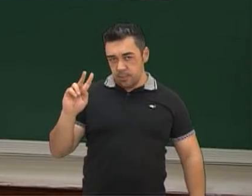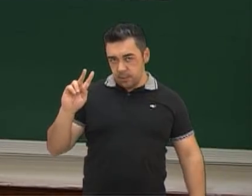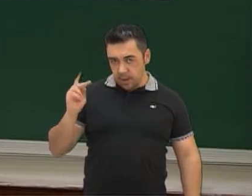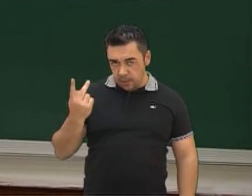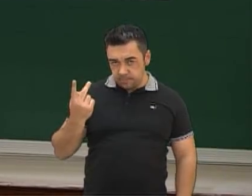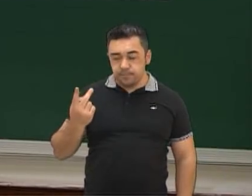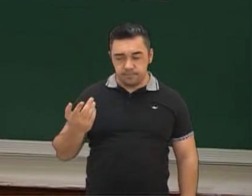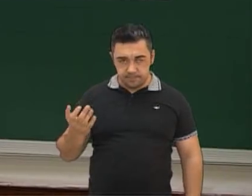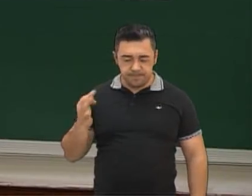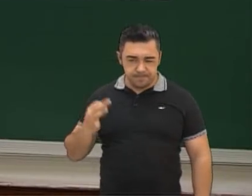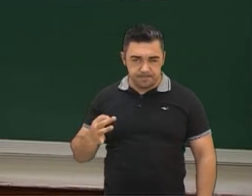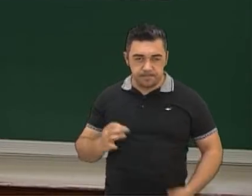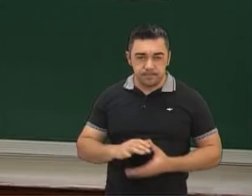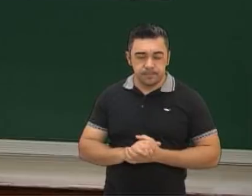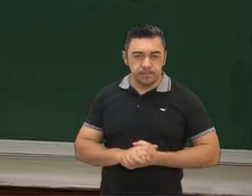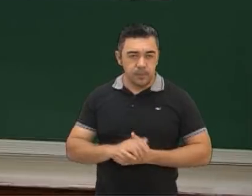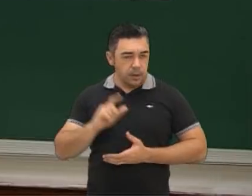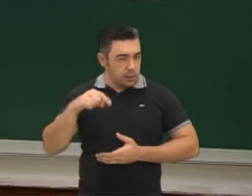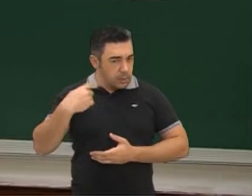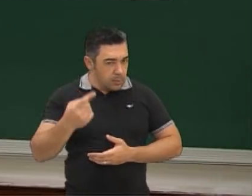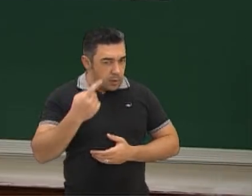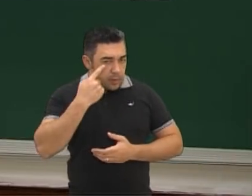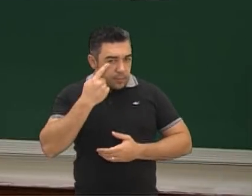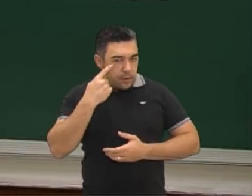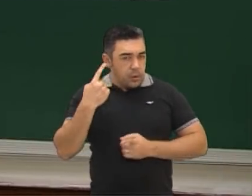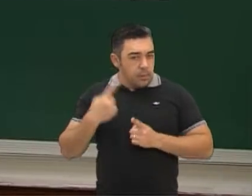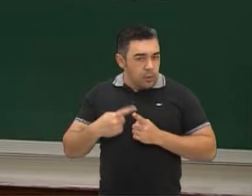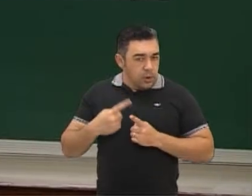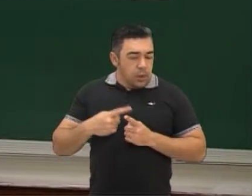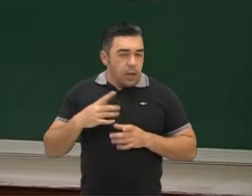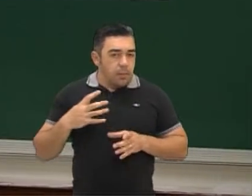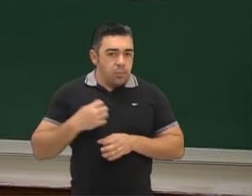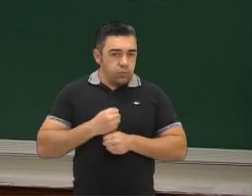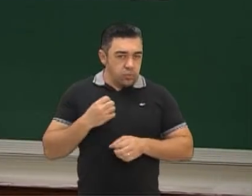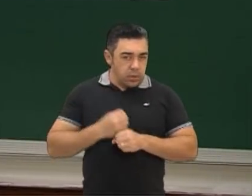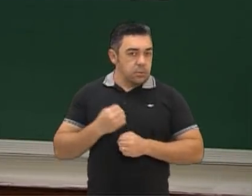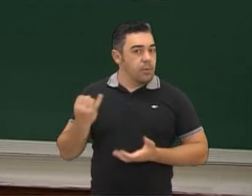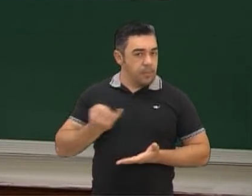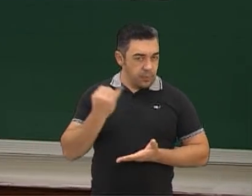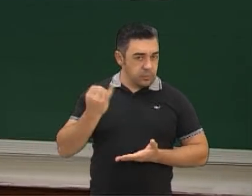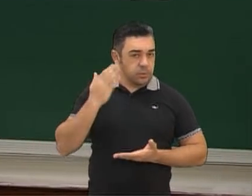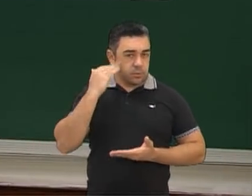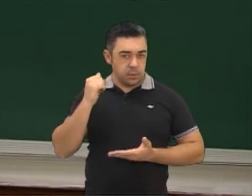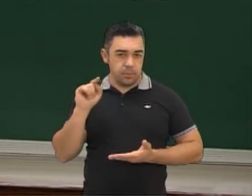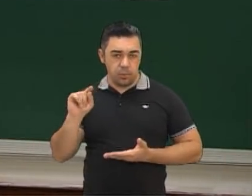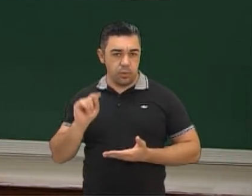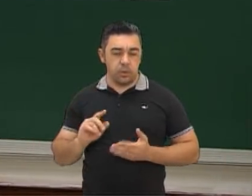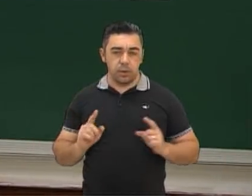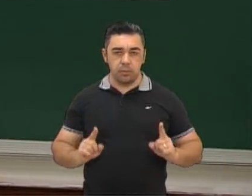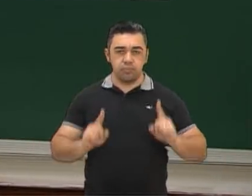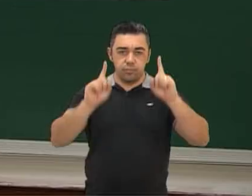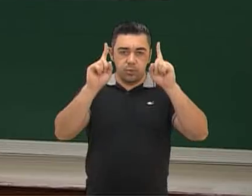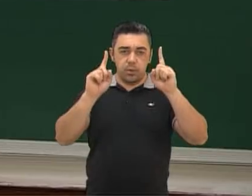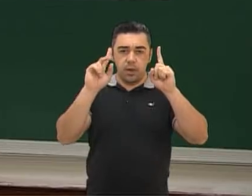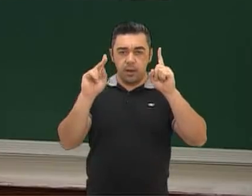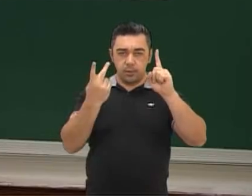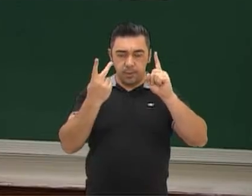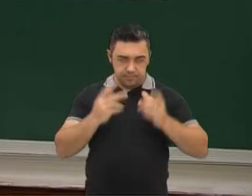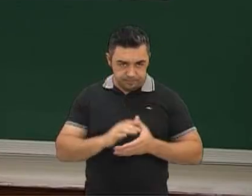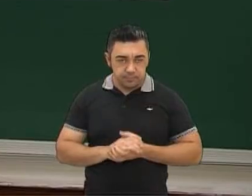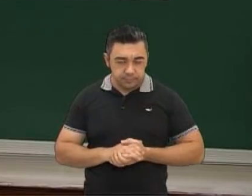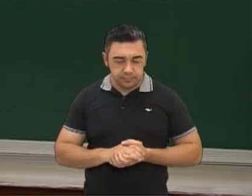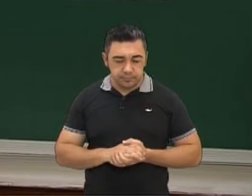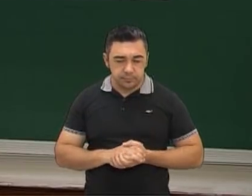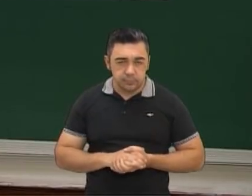2 postes, tá? Depois a gente vai ver que na marcação de pontos é muito importante essa estrutura, essas balizas,